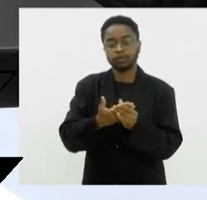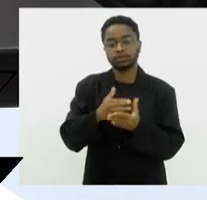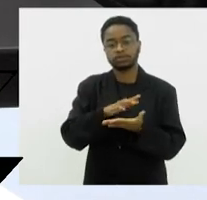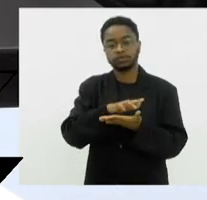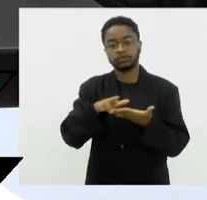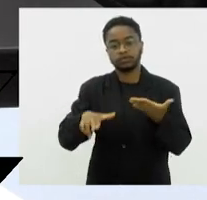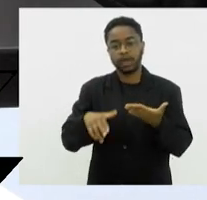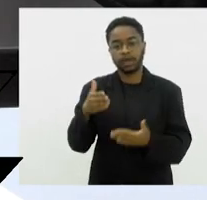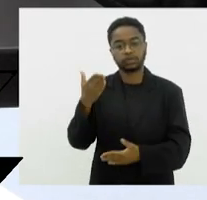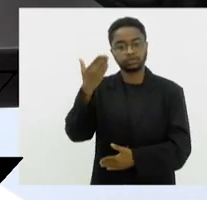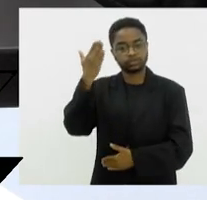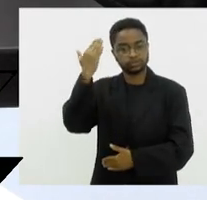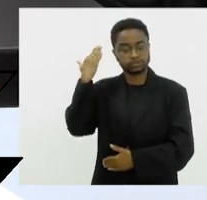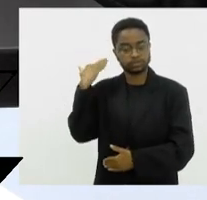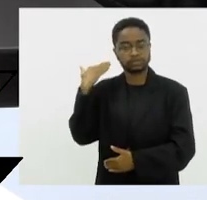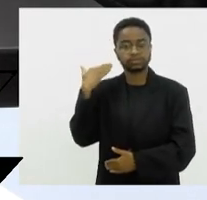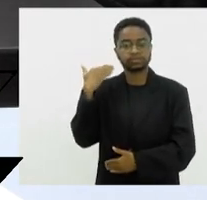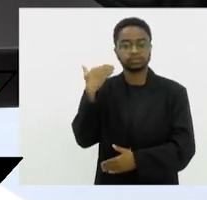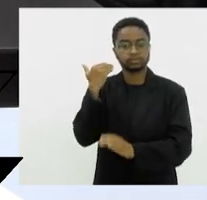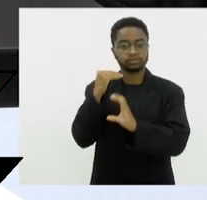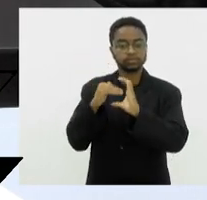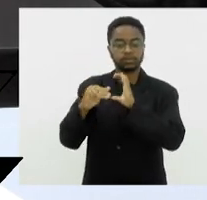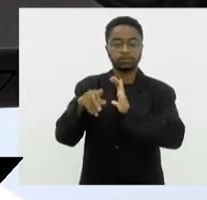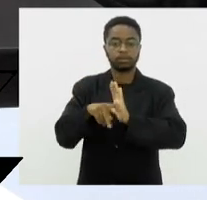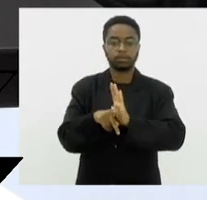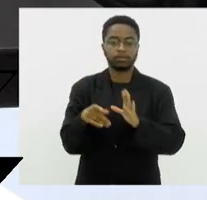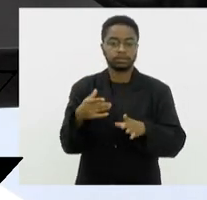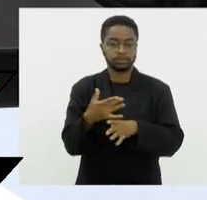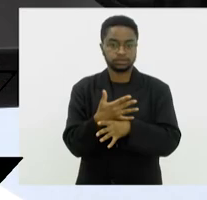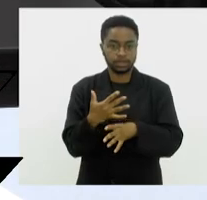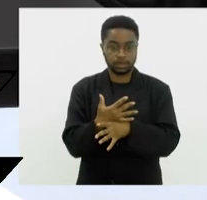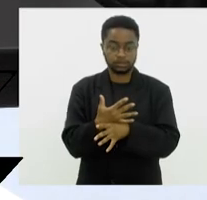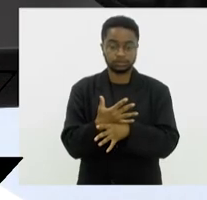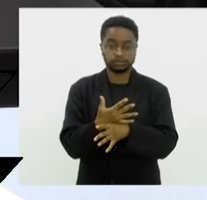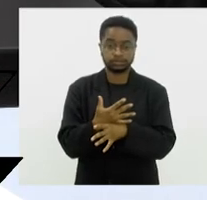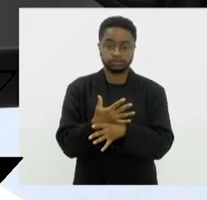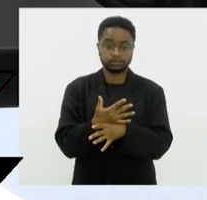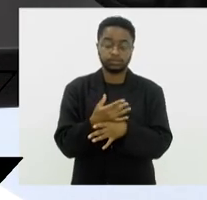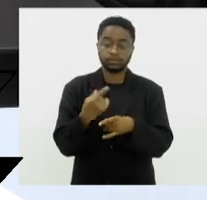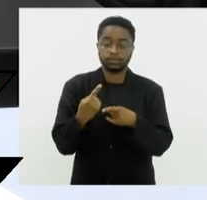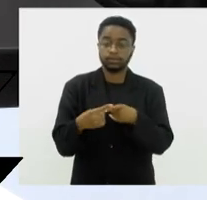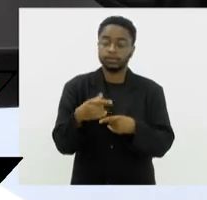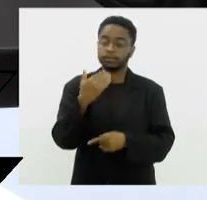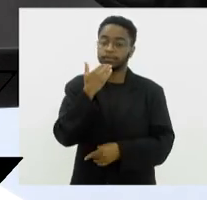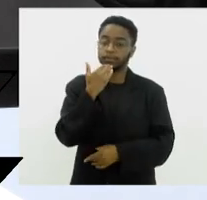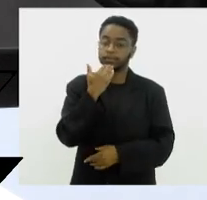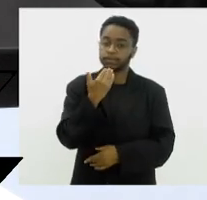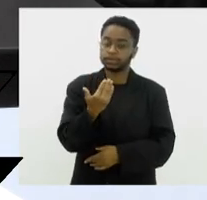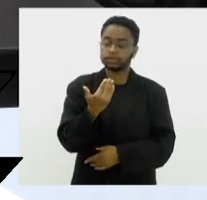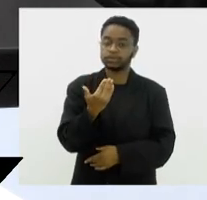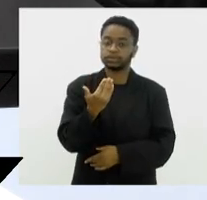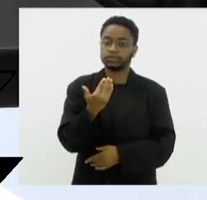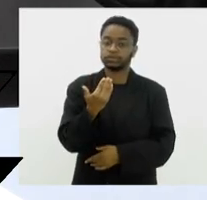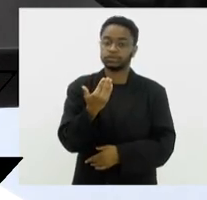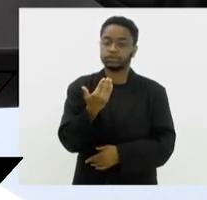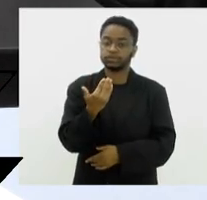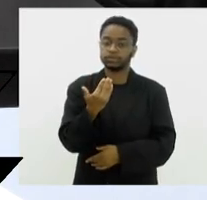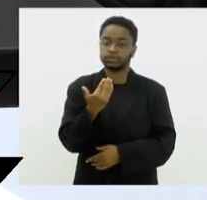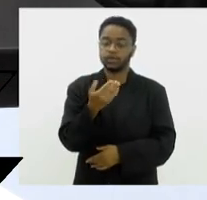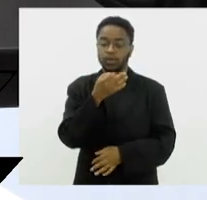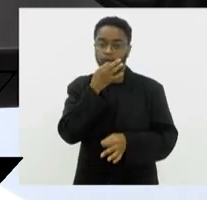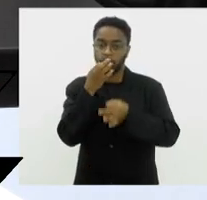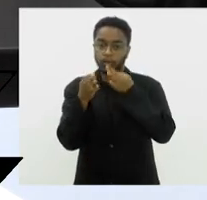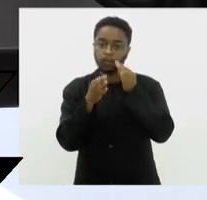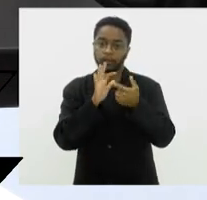muito antigos encaminhados por municípios, né, que solicitavam, perfeito, então, o posicionamento dele,